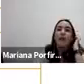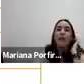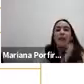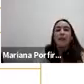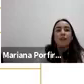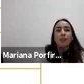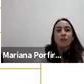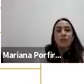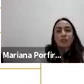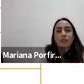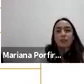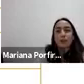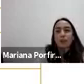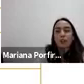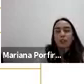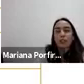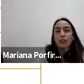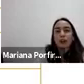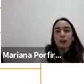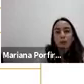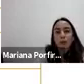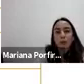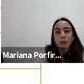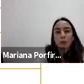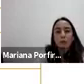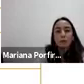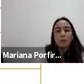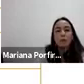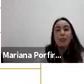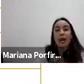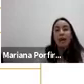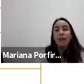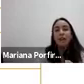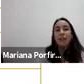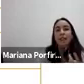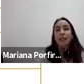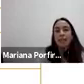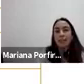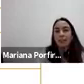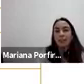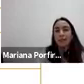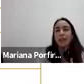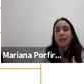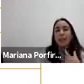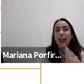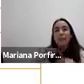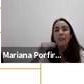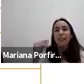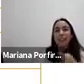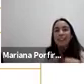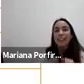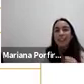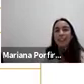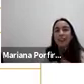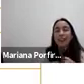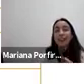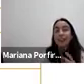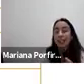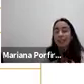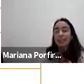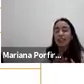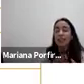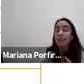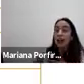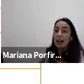Então, levando em consideração tudo isso que a Dani falou, das propriedades desse leite, da importância